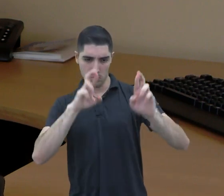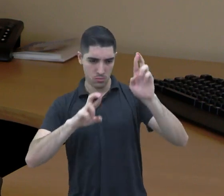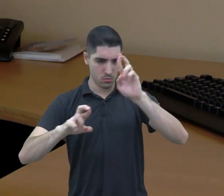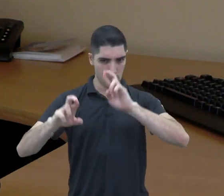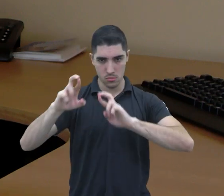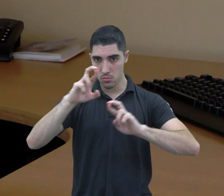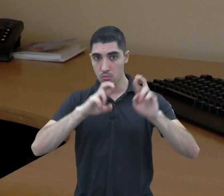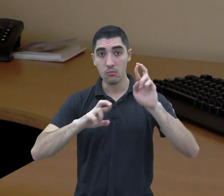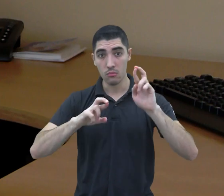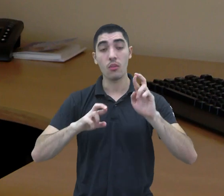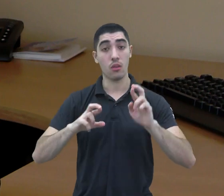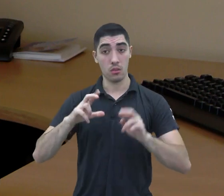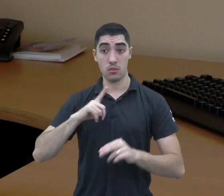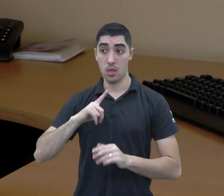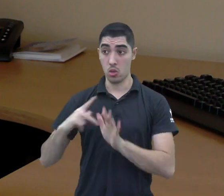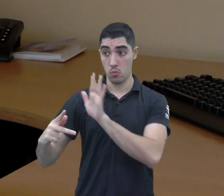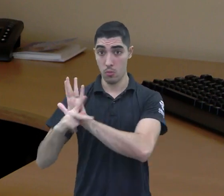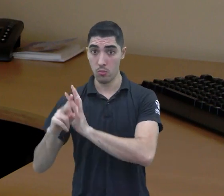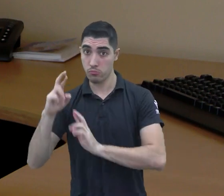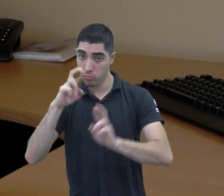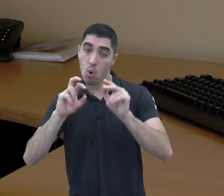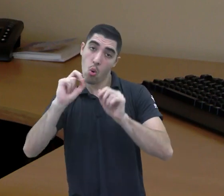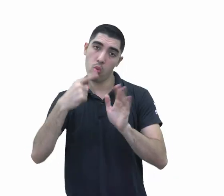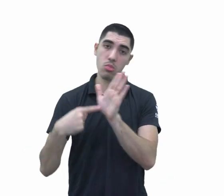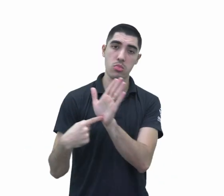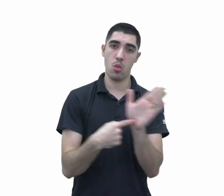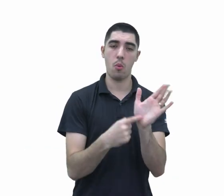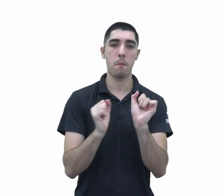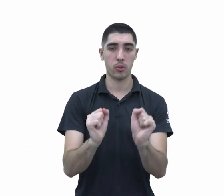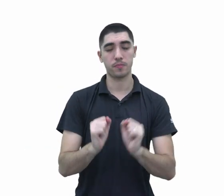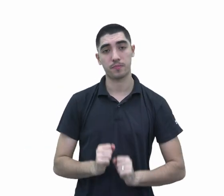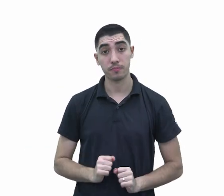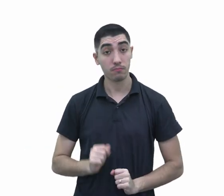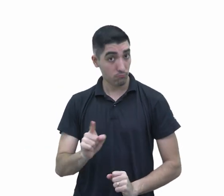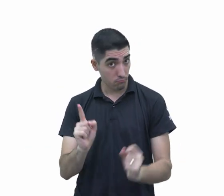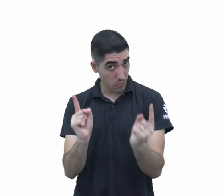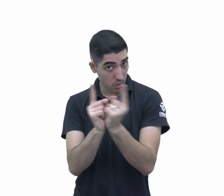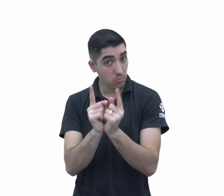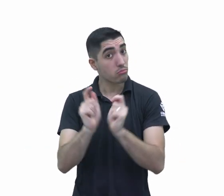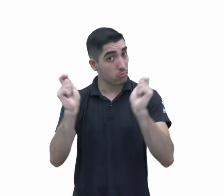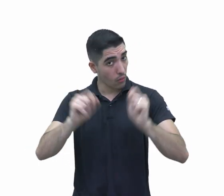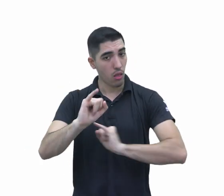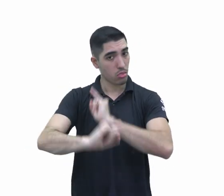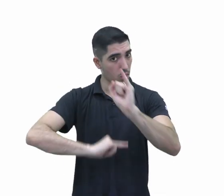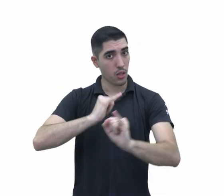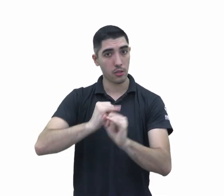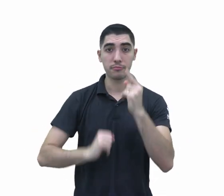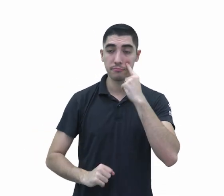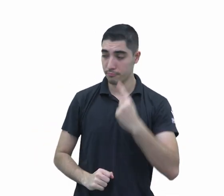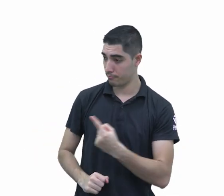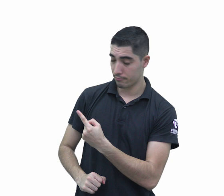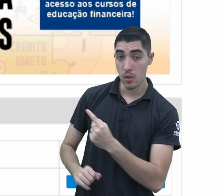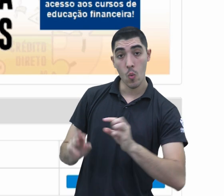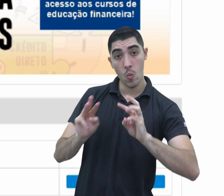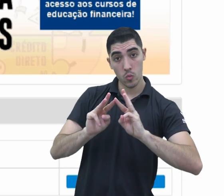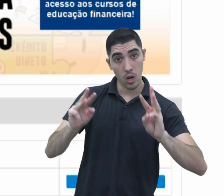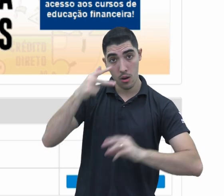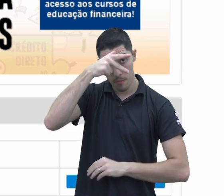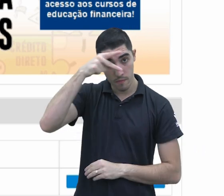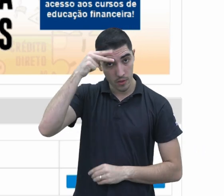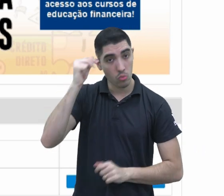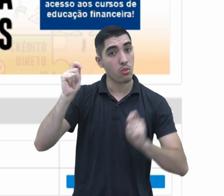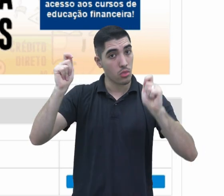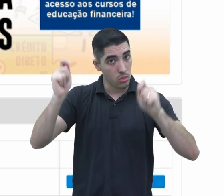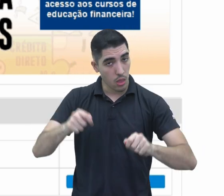local. Então nós temos a fiscalização de ofício e temos por denúncia. O atendimento do PROCON também é digital. Pelo portal da Prefeitura, também